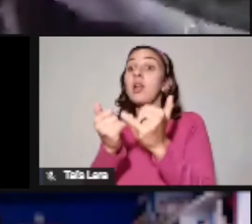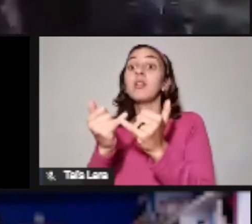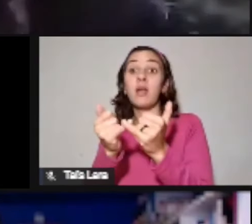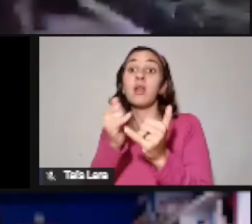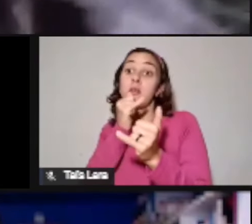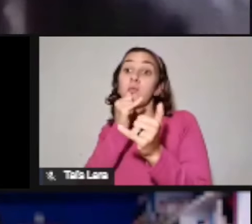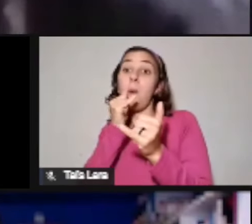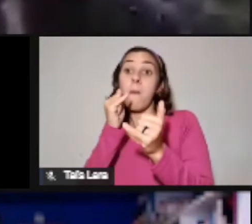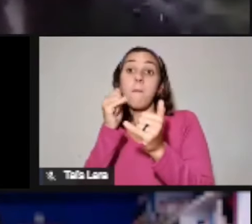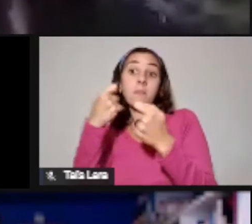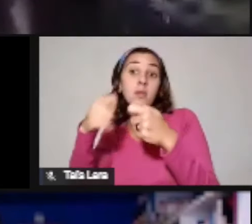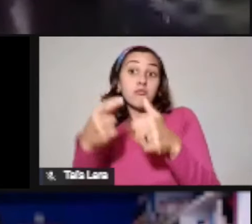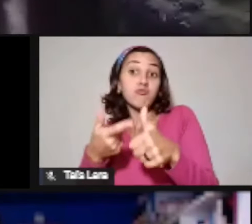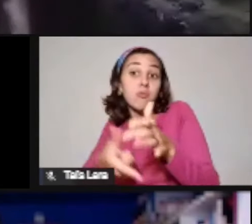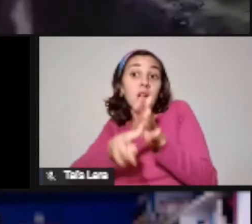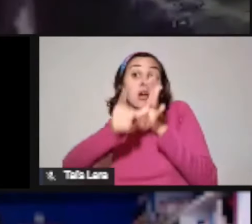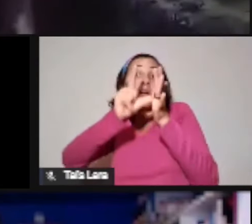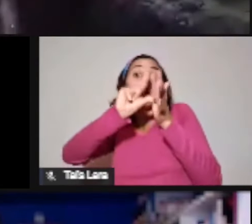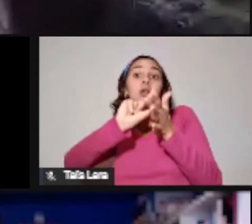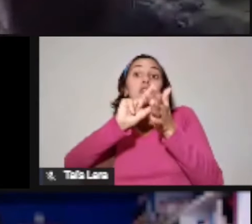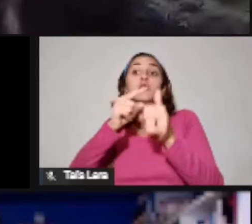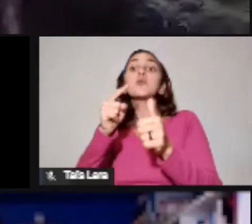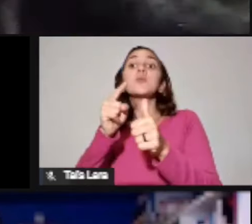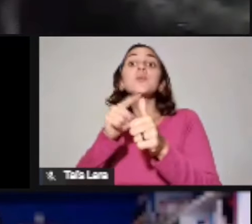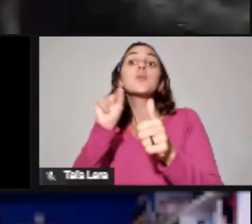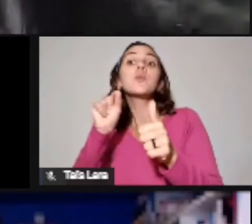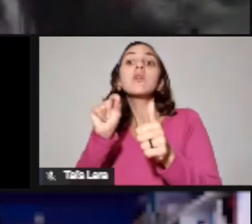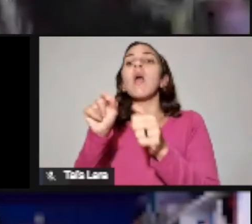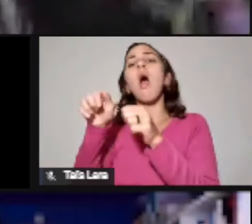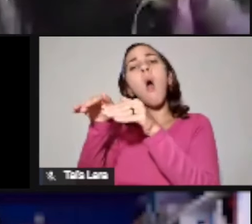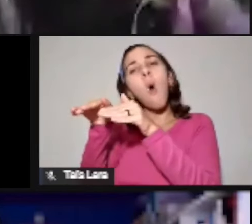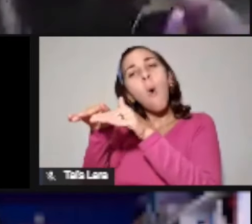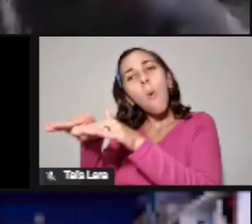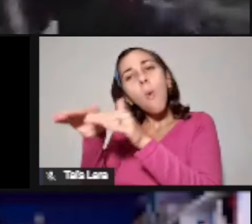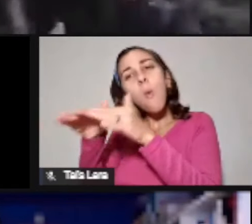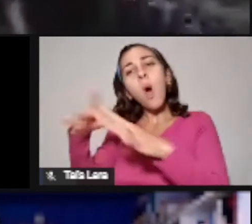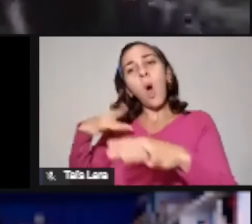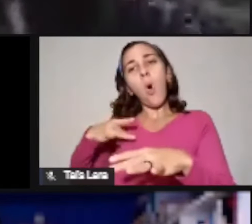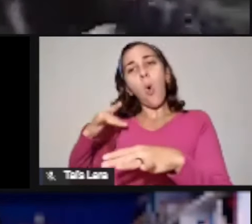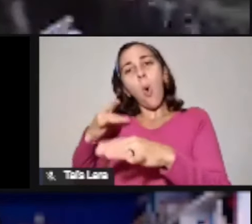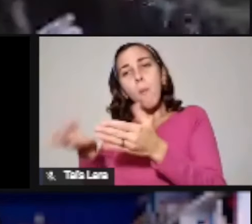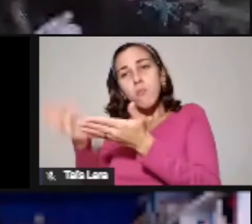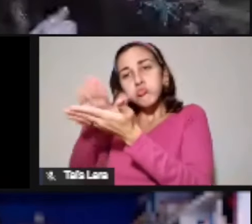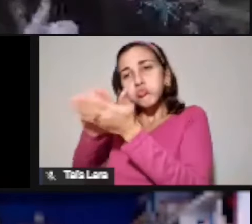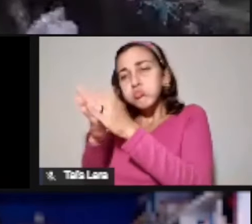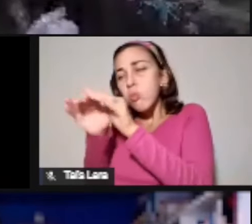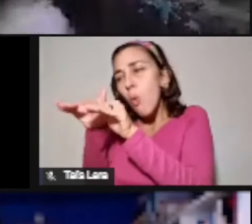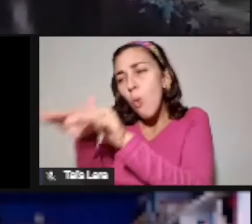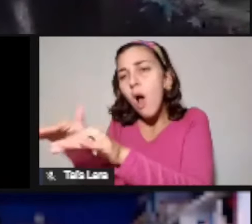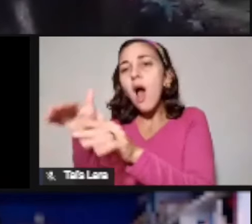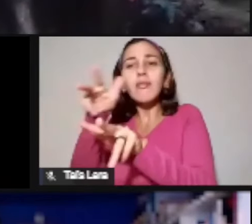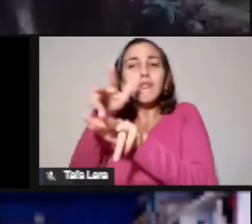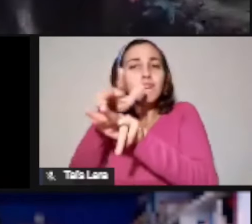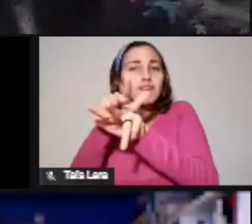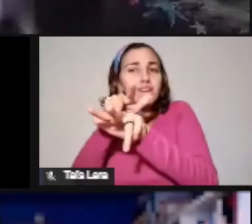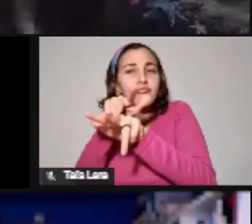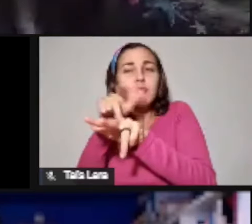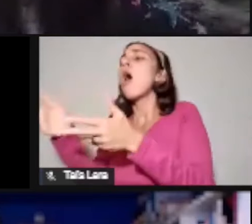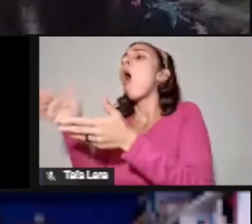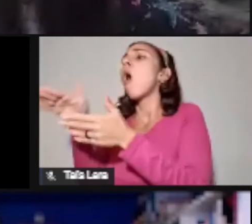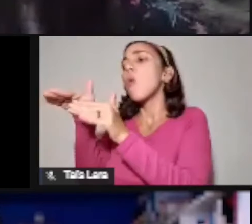vocês guardarem o tênis quando voltarem da escola. Aí a criança... Tem umas... só falando aqui